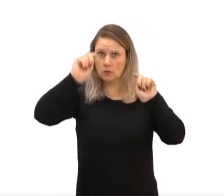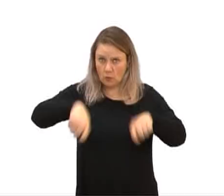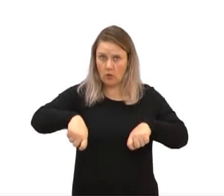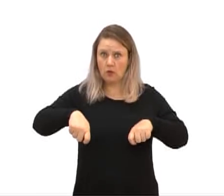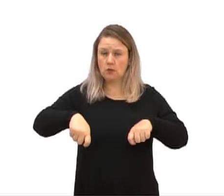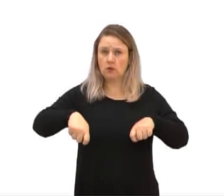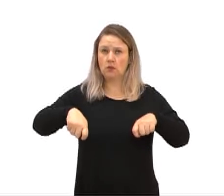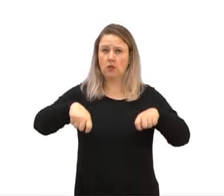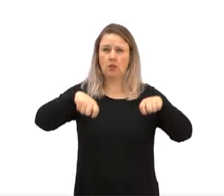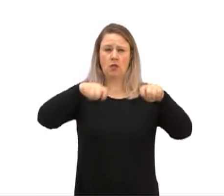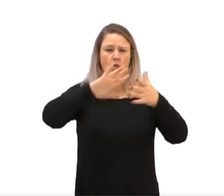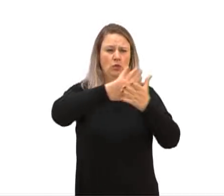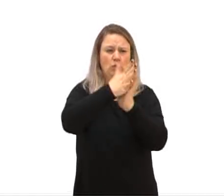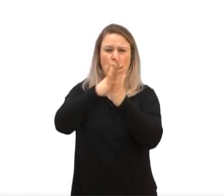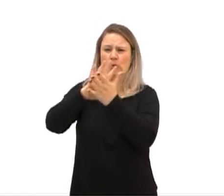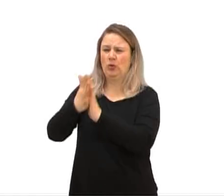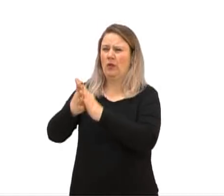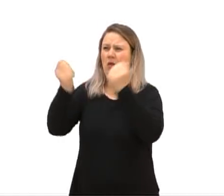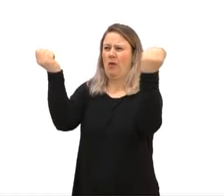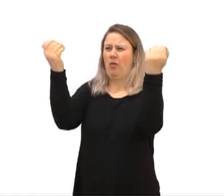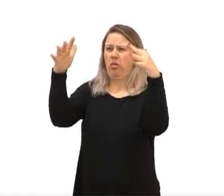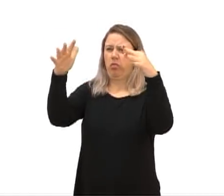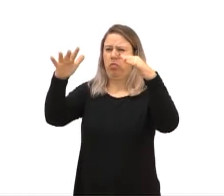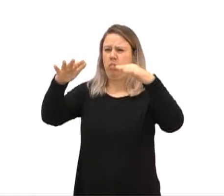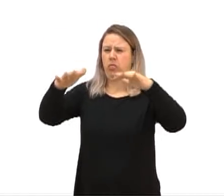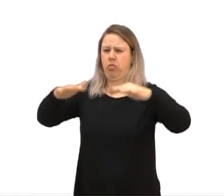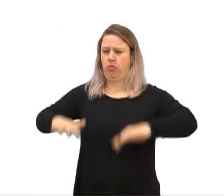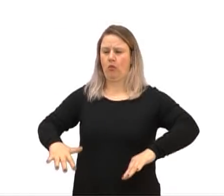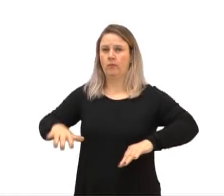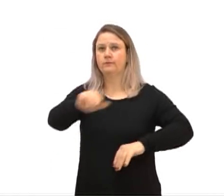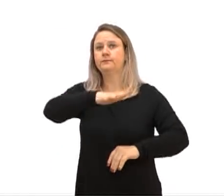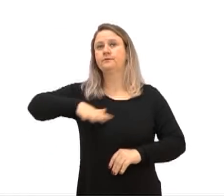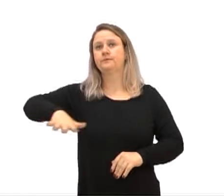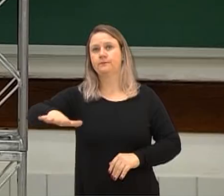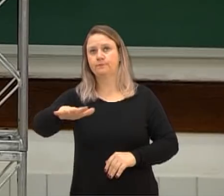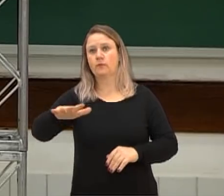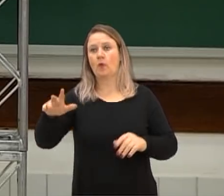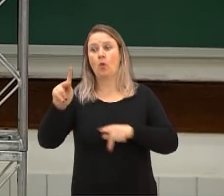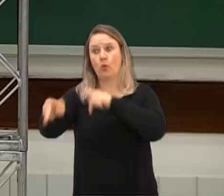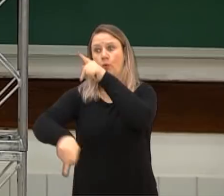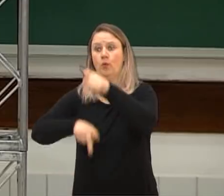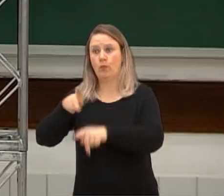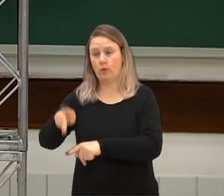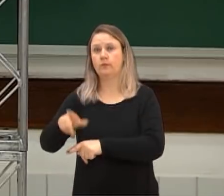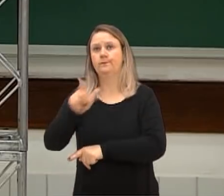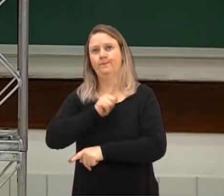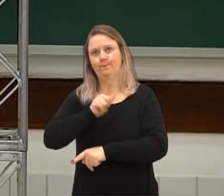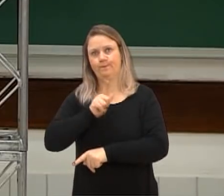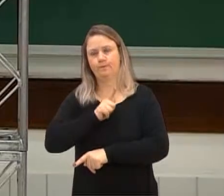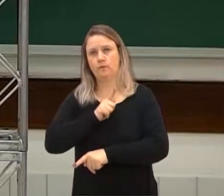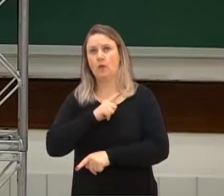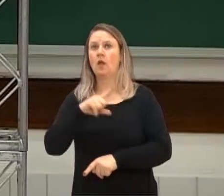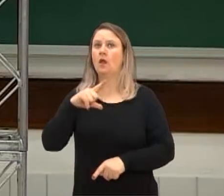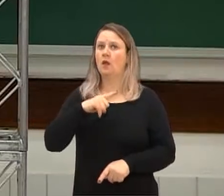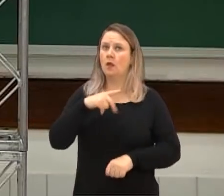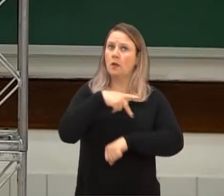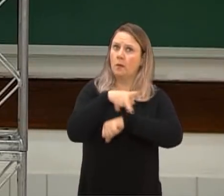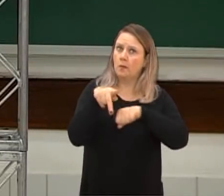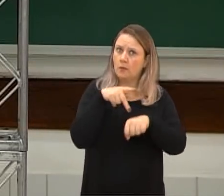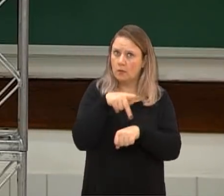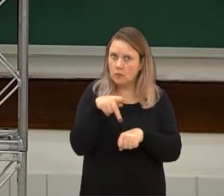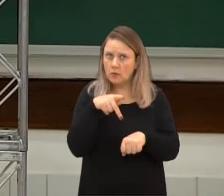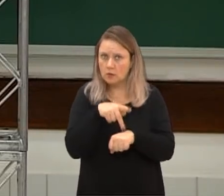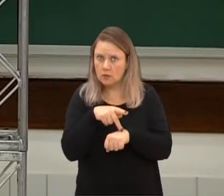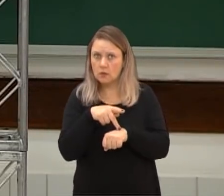nas paisagens, grandes destruições em áreas muito habitadas. Como eu comentei com vocês lá no começo, existem países que estão